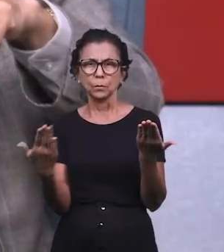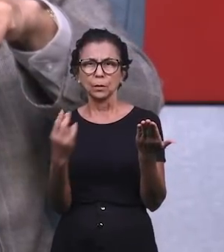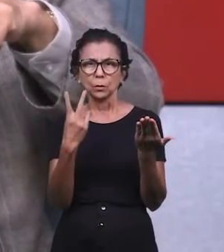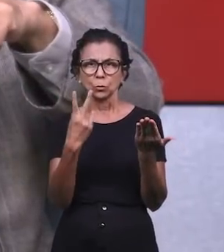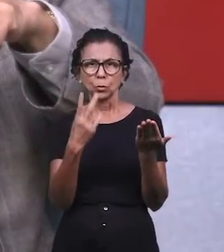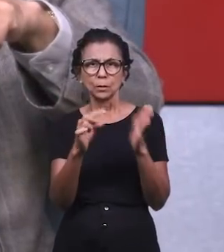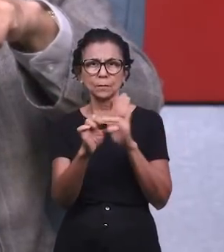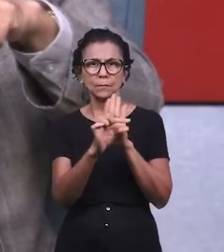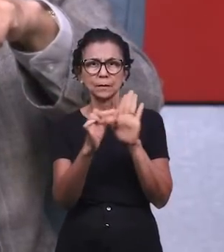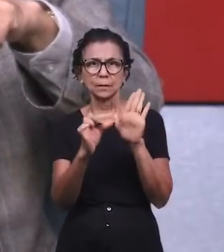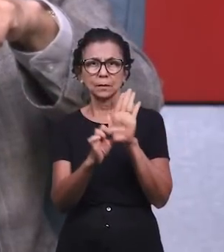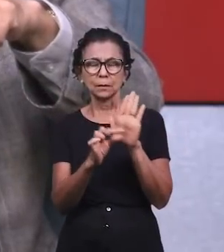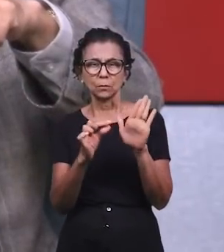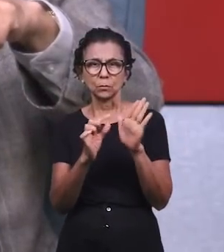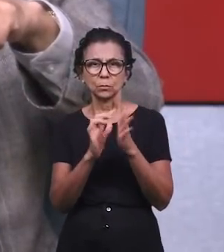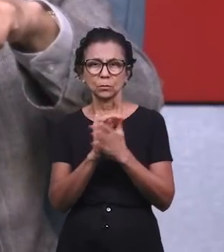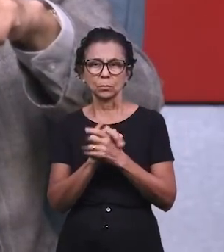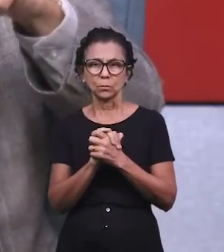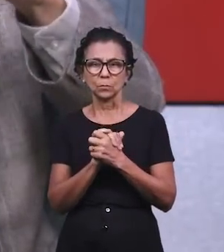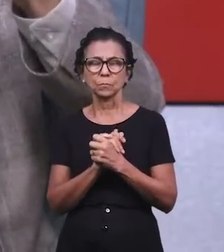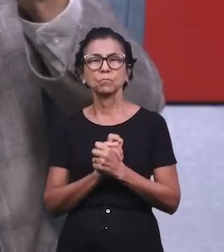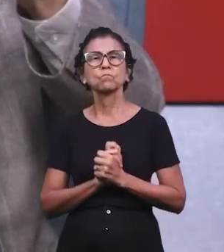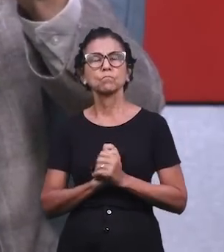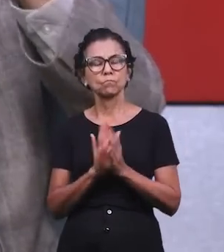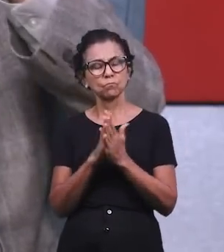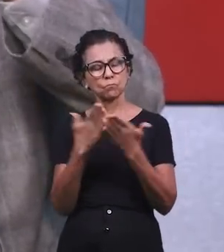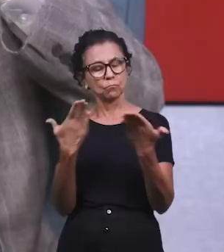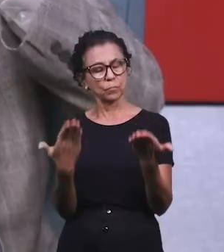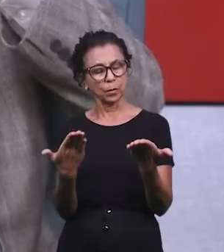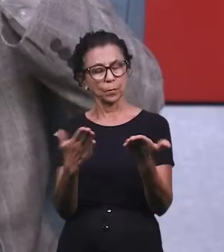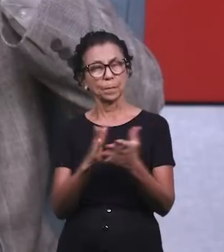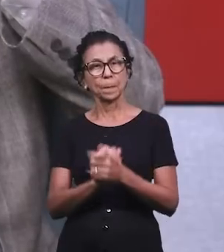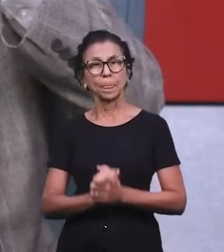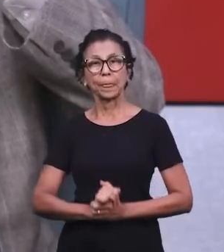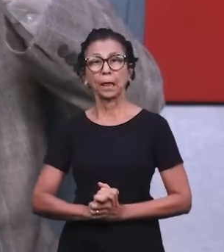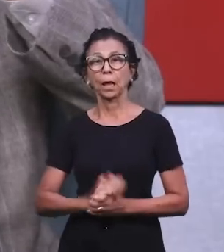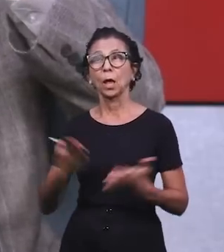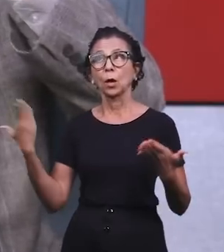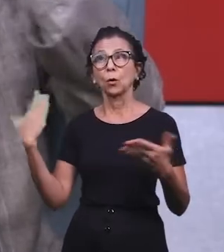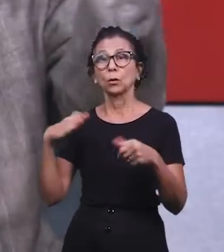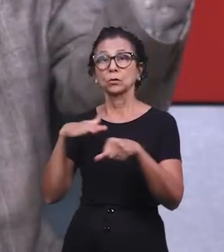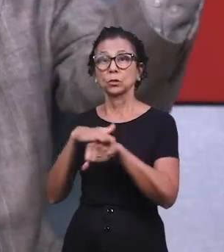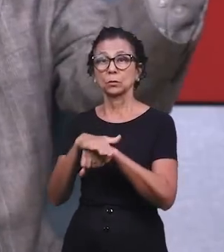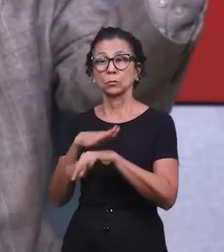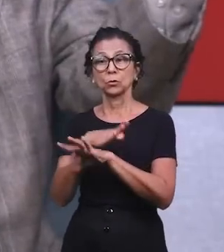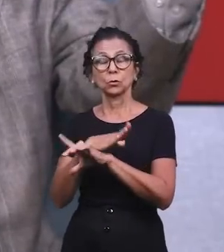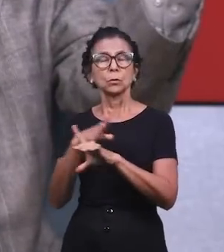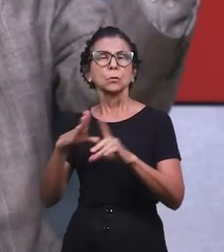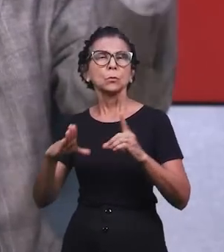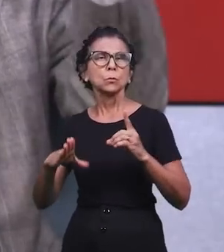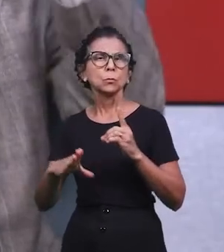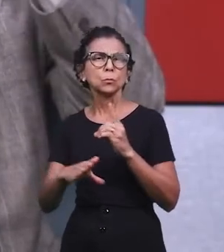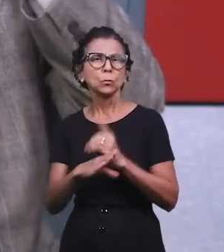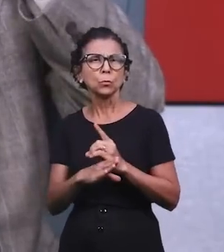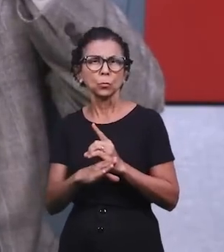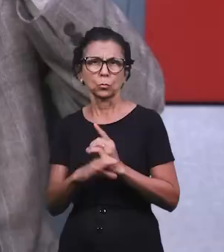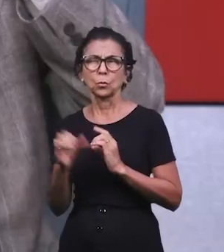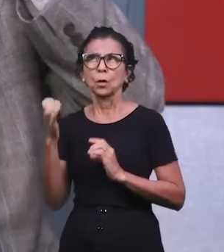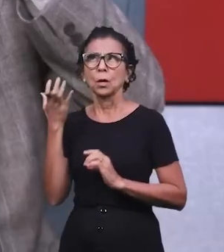hoje, no culto da noite, como sinal, que esses 2 versículos sejam a mensagem da noite.